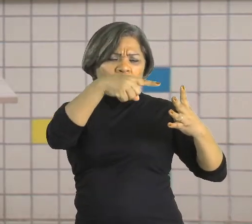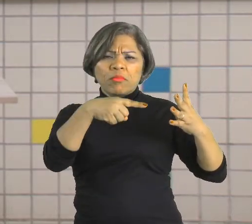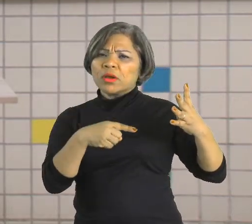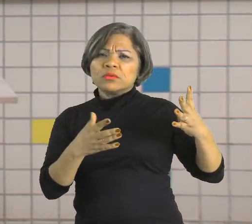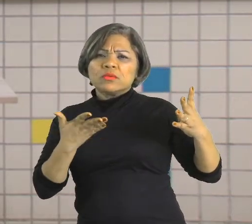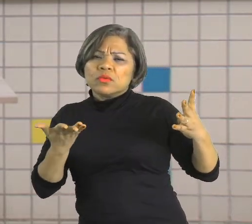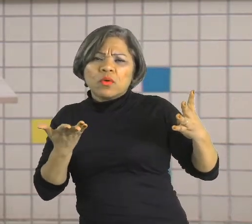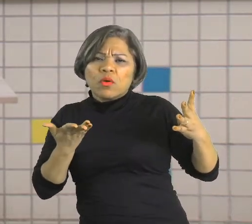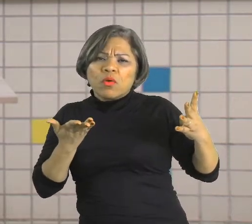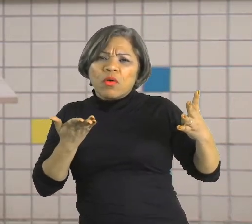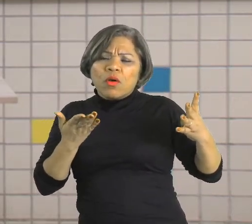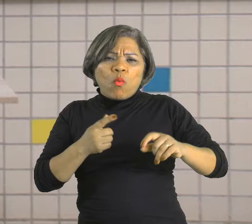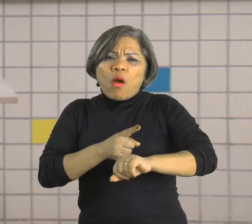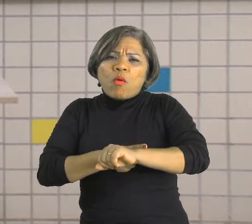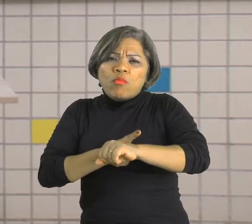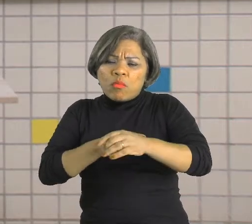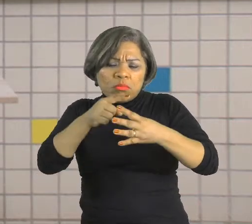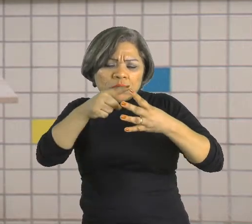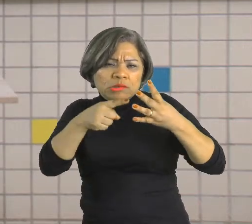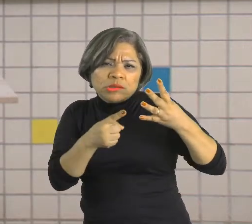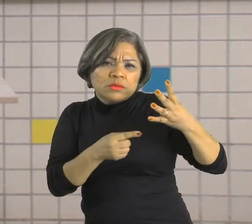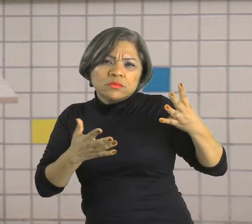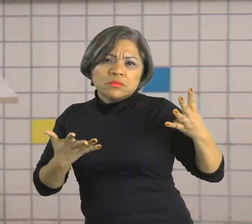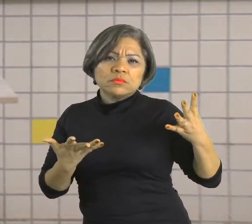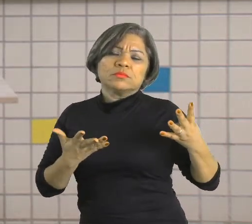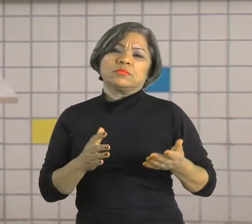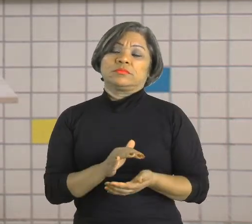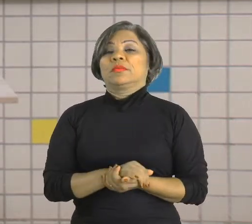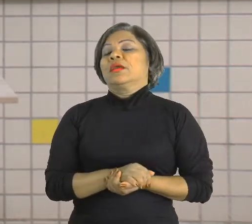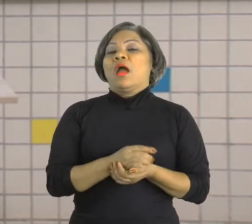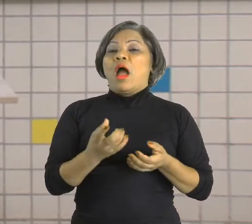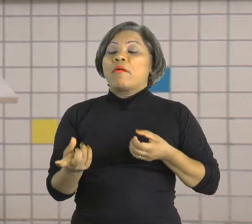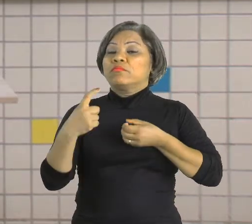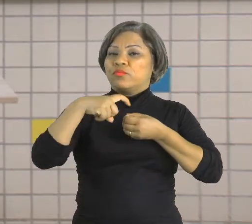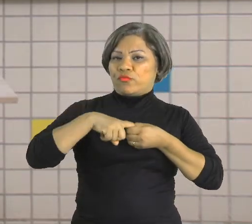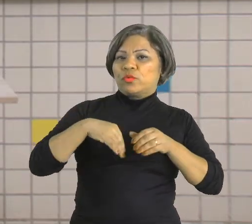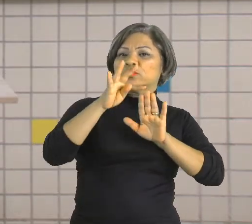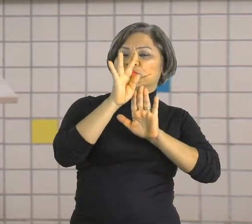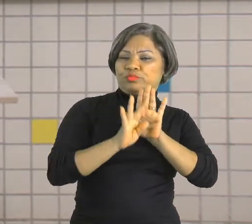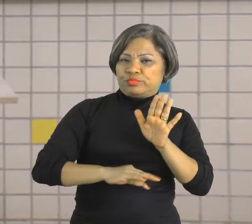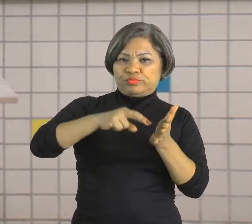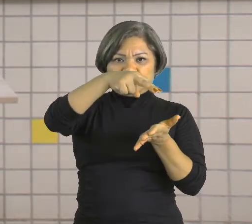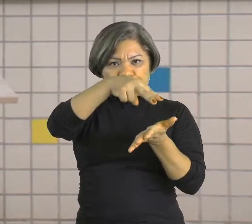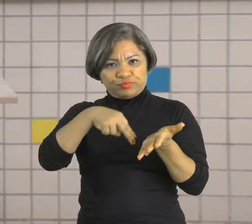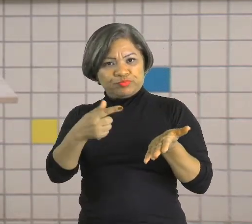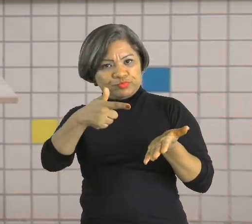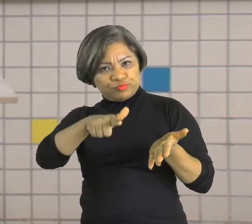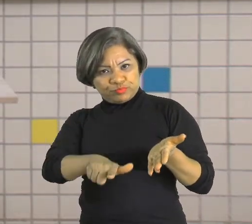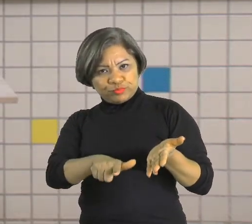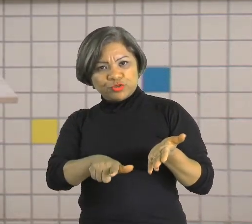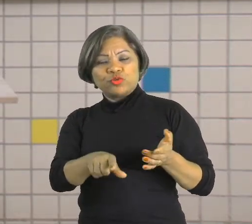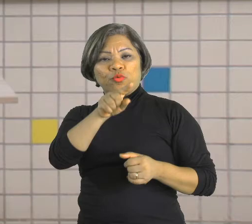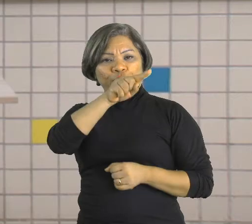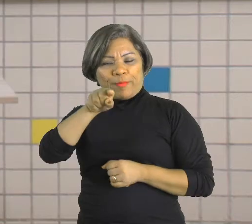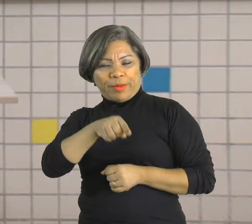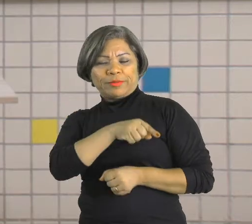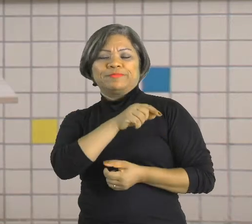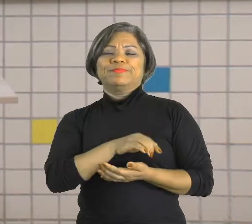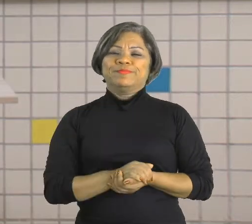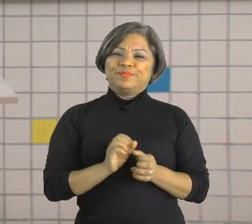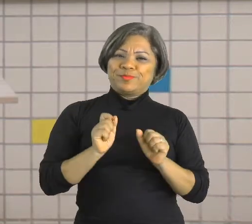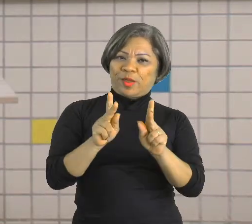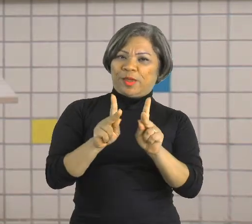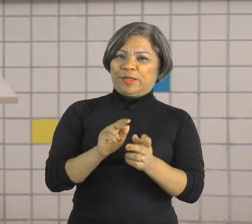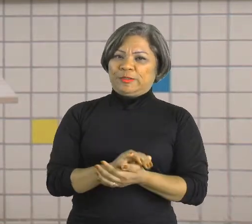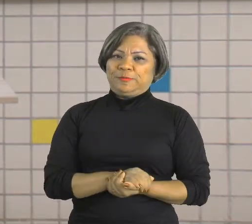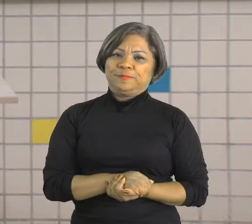onde existe ali um conflito? Aí você volta lá no texto, faz a leitura e marca, ok? Vamos